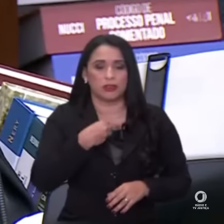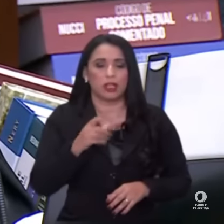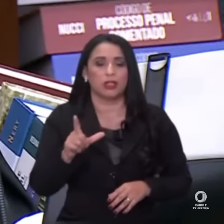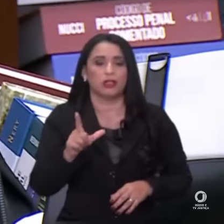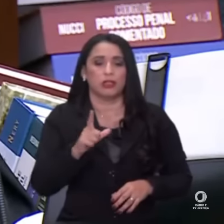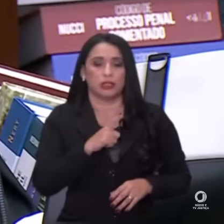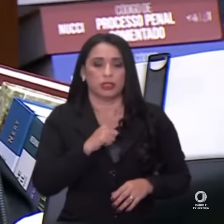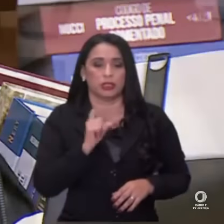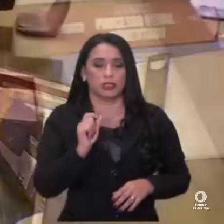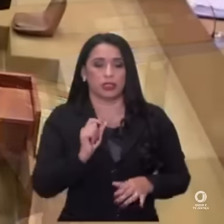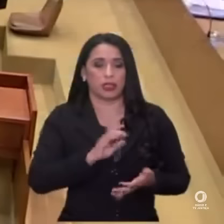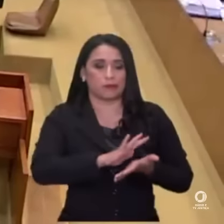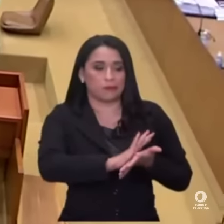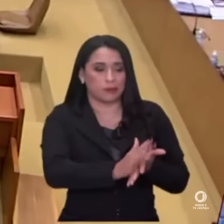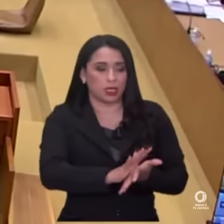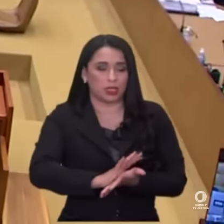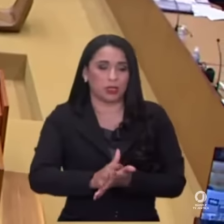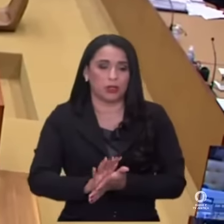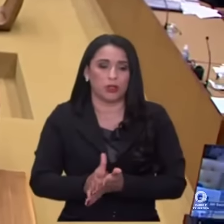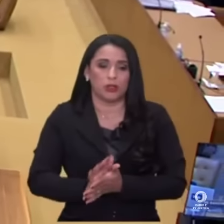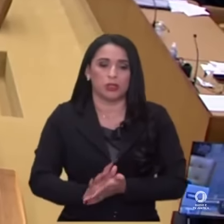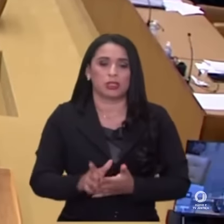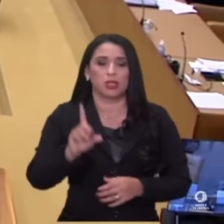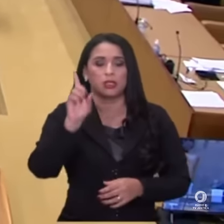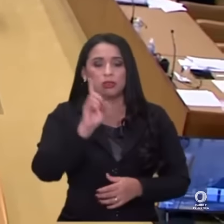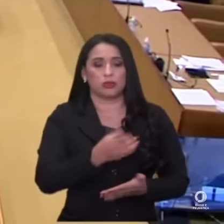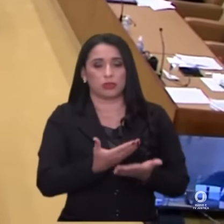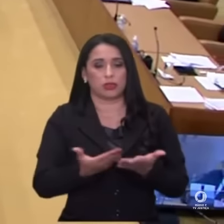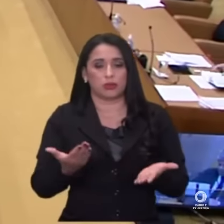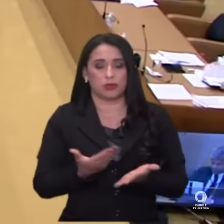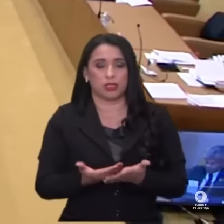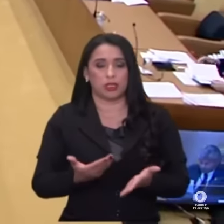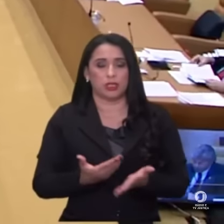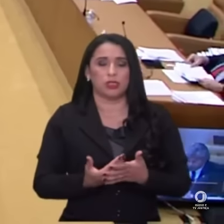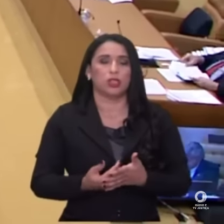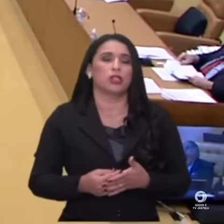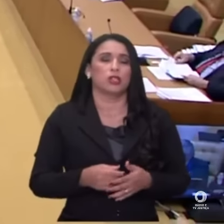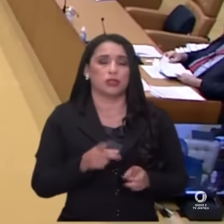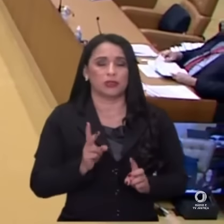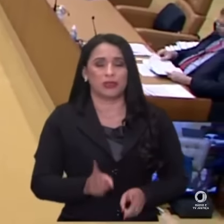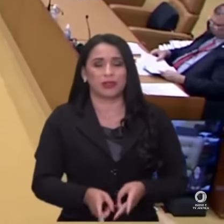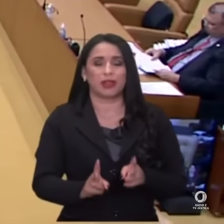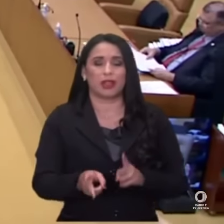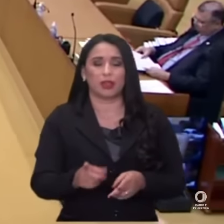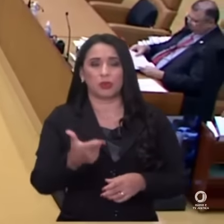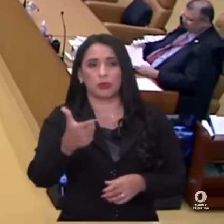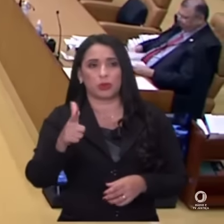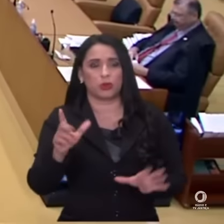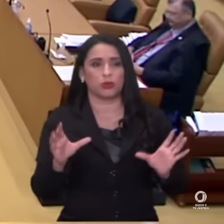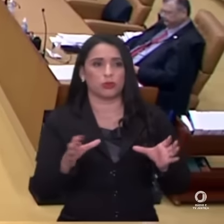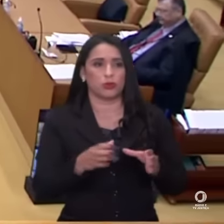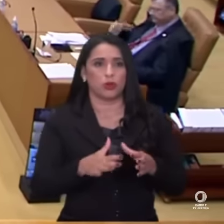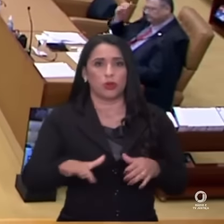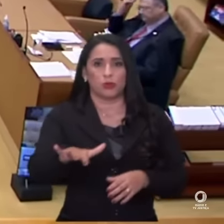evidentemente, preconceitos e vários seus direitos violados diuturnamente por terceiros em diversos ambientes